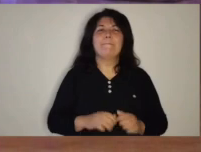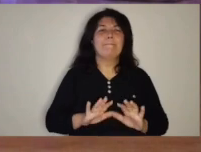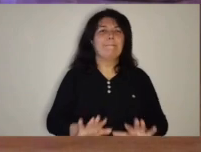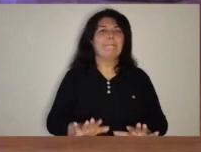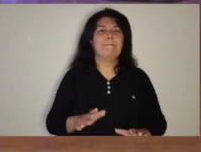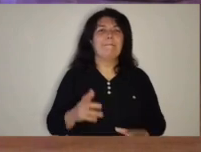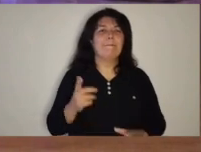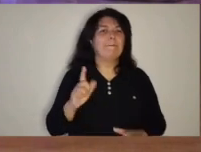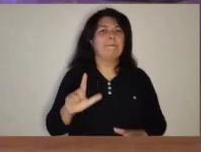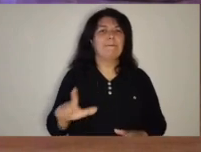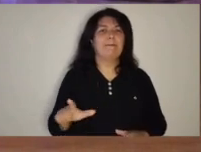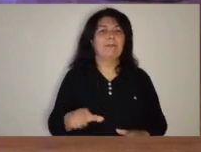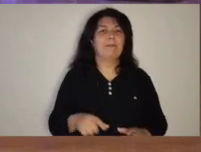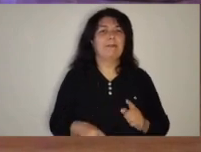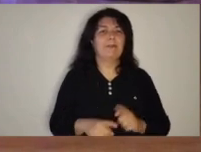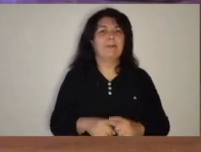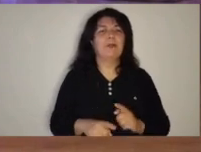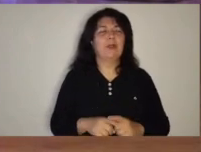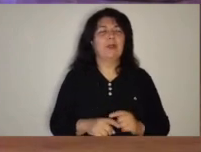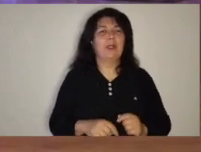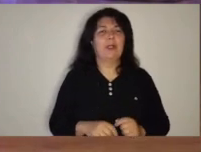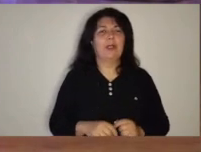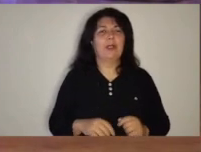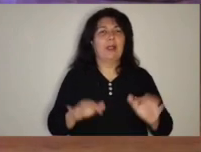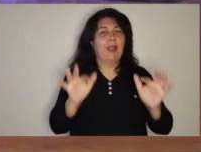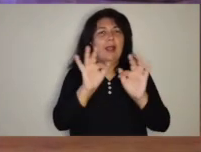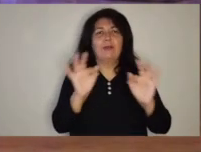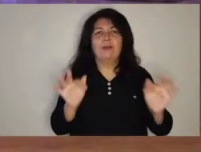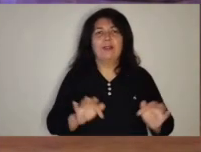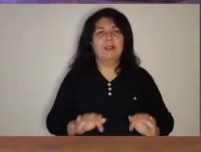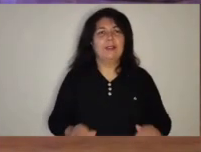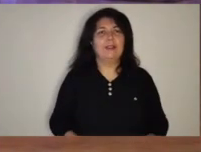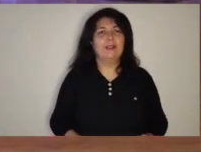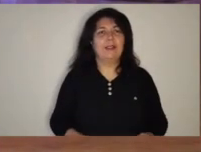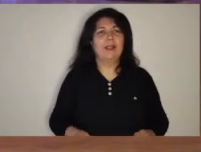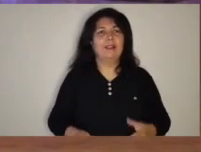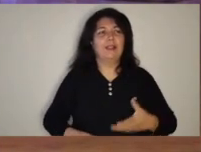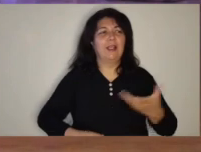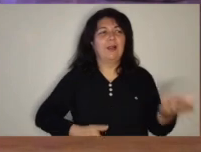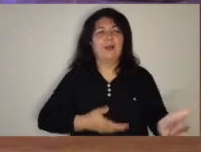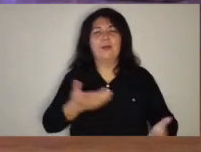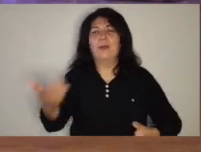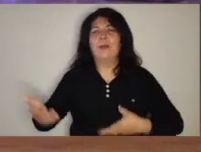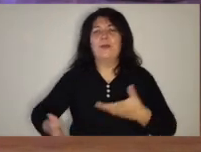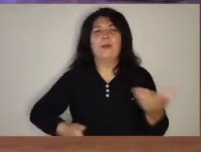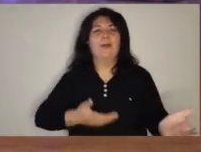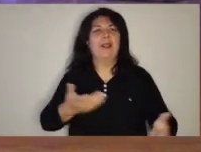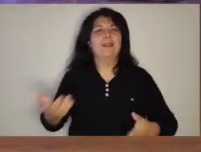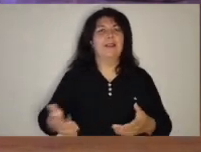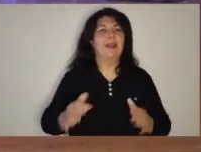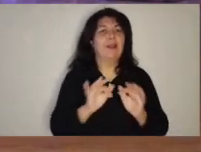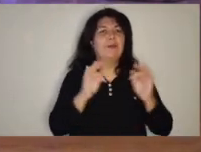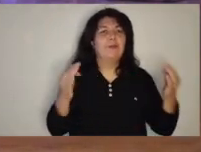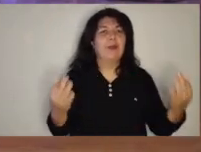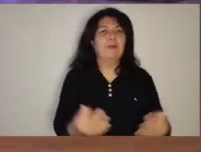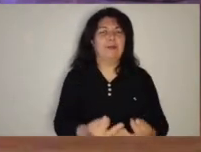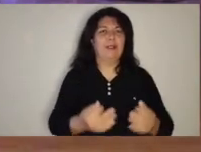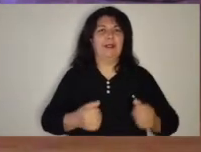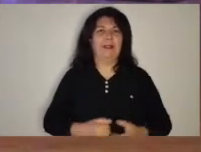Irmãos, se você tem com quem compartilhar, compartilhe. Irmãos, 12 de junho, dia dos namorados, eu falei,